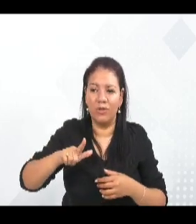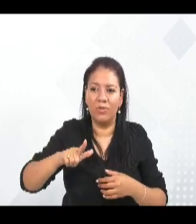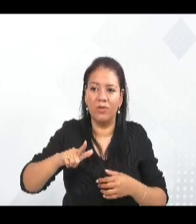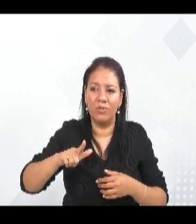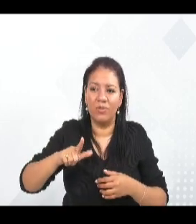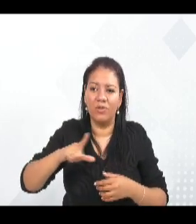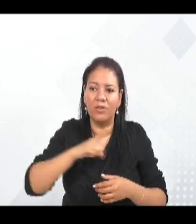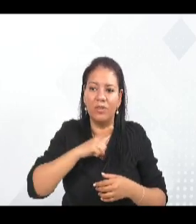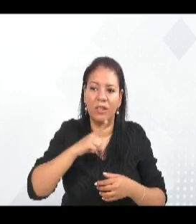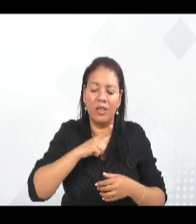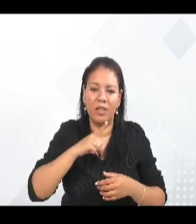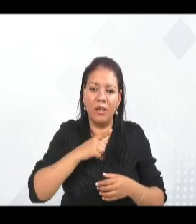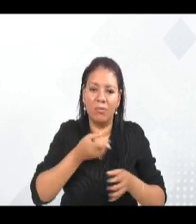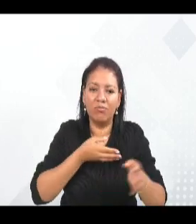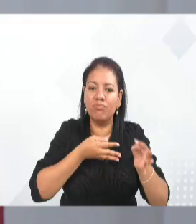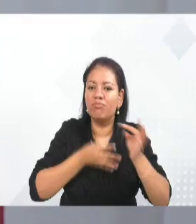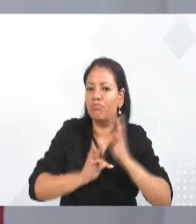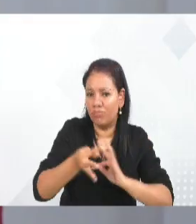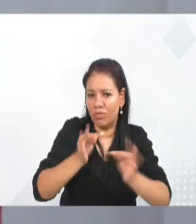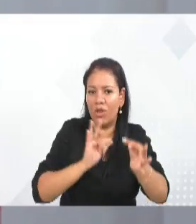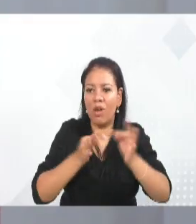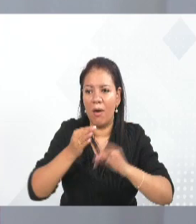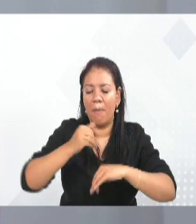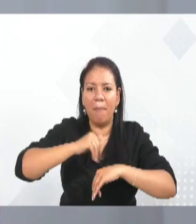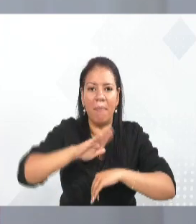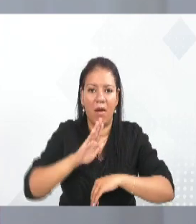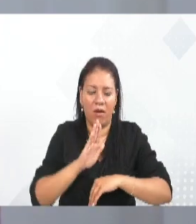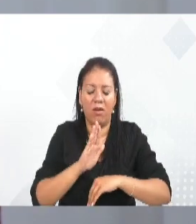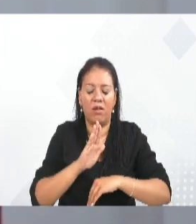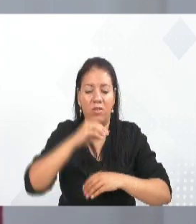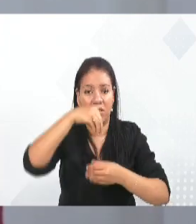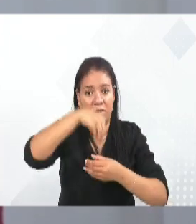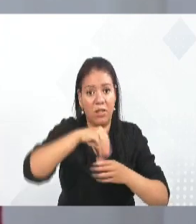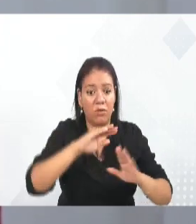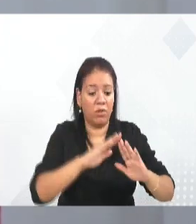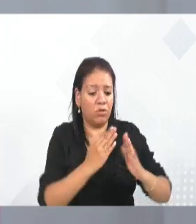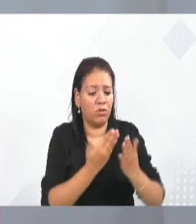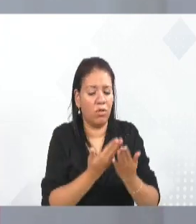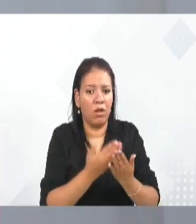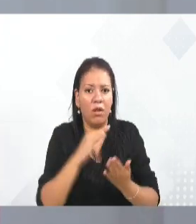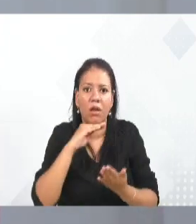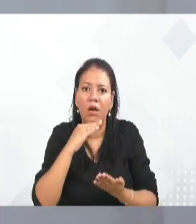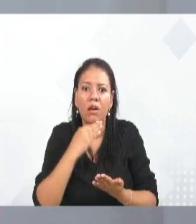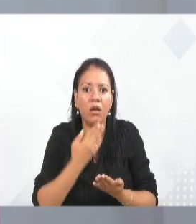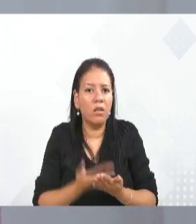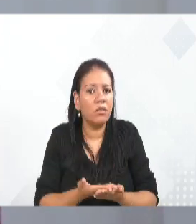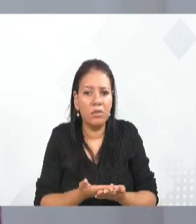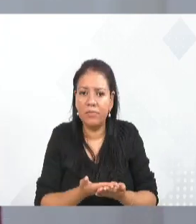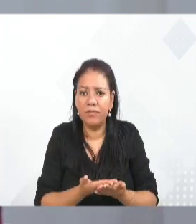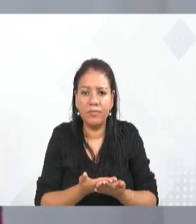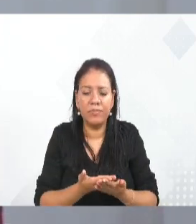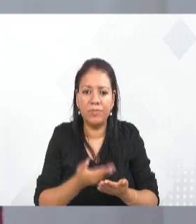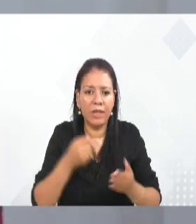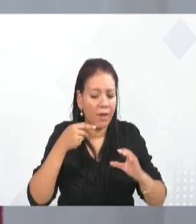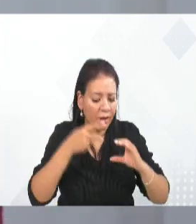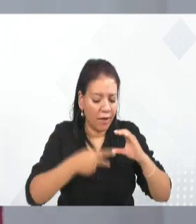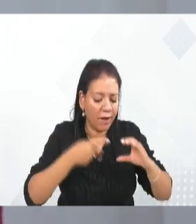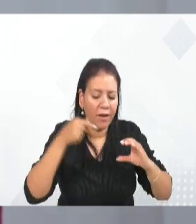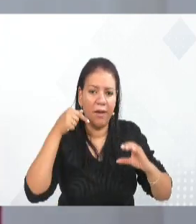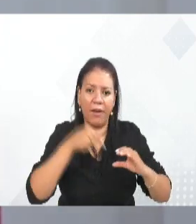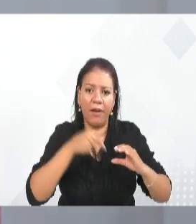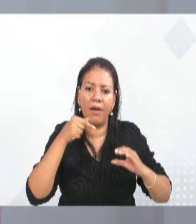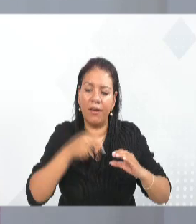que nós tenhamos mais tecnologia na nossas escolas mas é impressionante e esta casa Legislativa por várias vezes